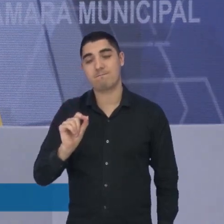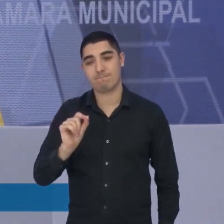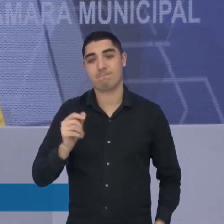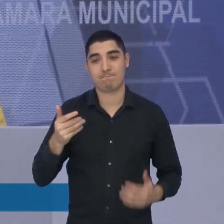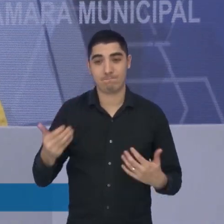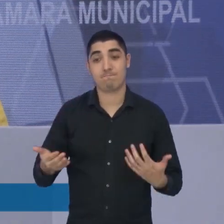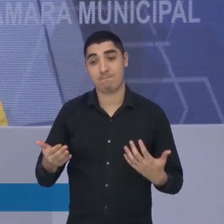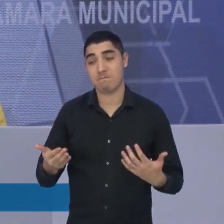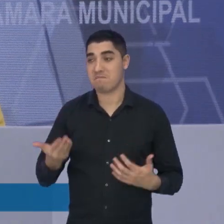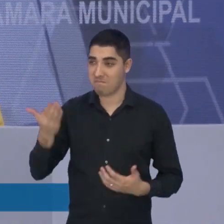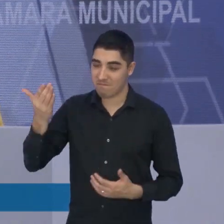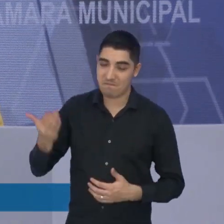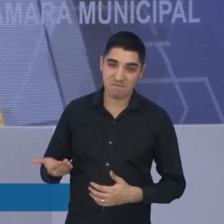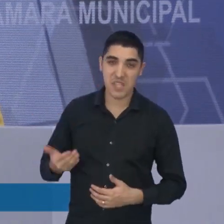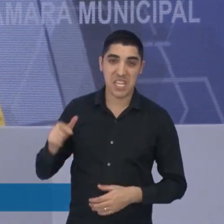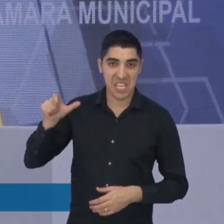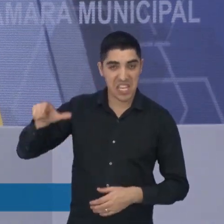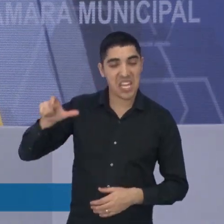isso Milioni que